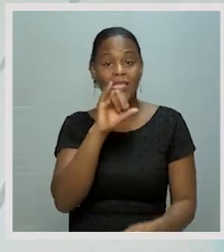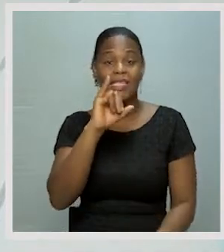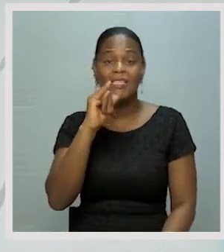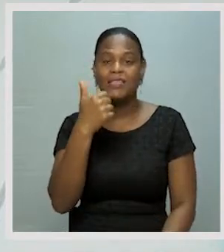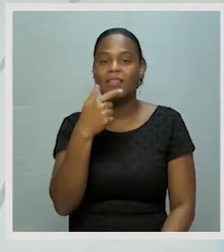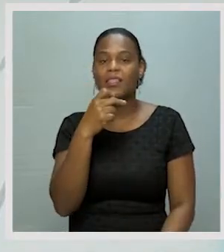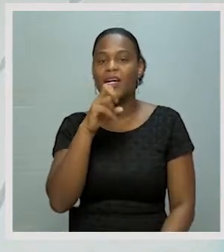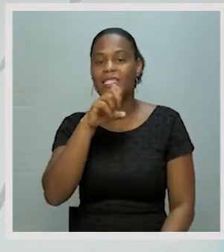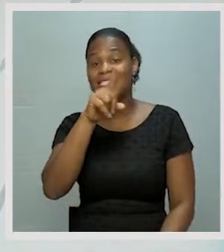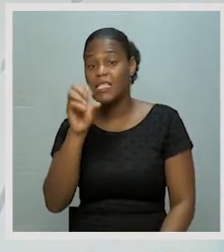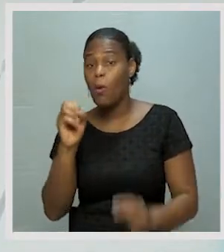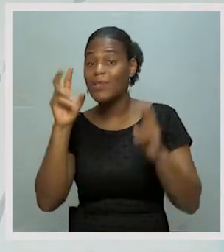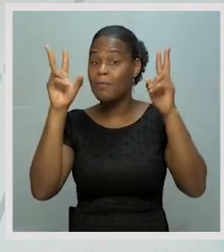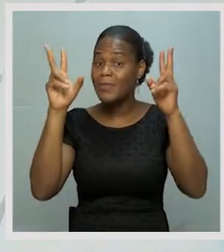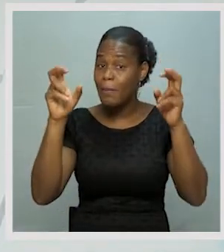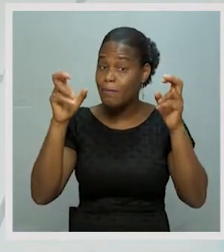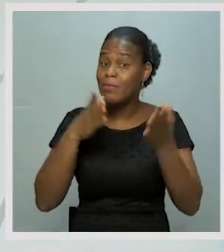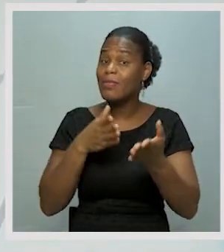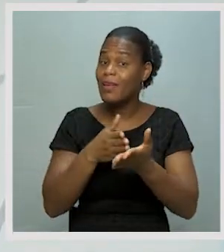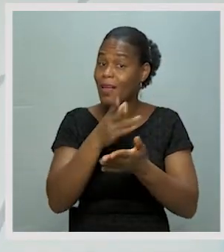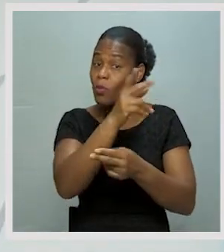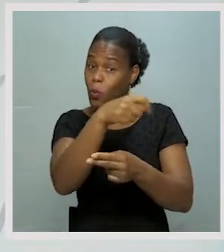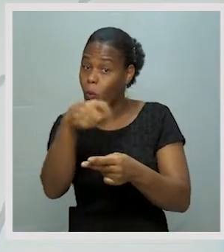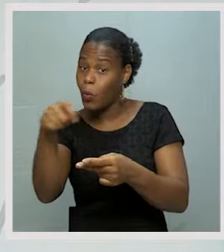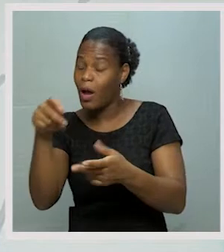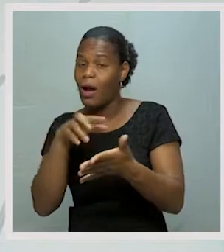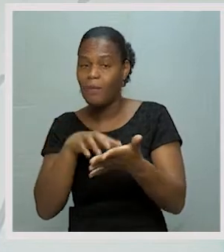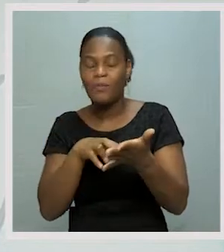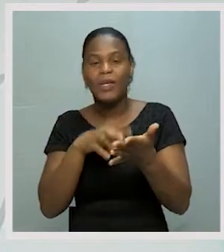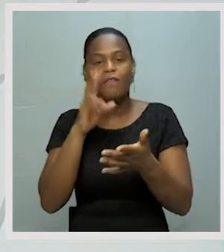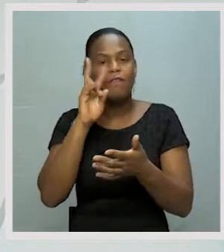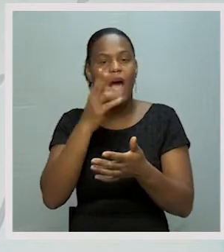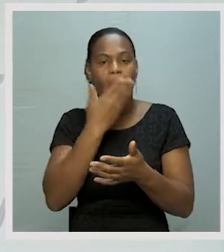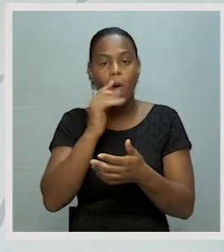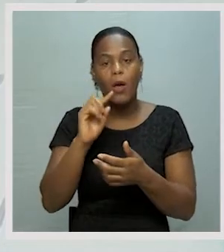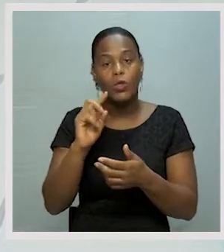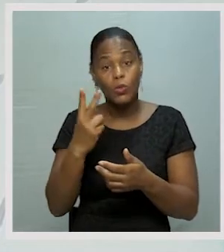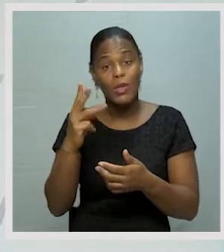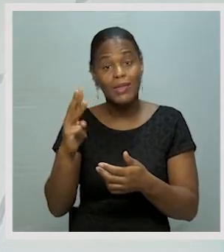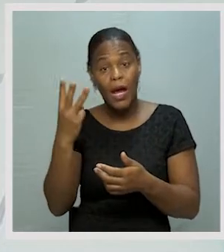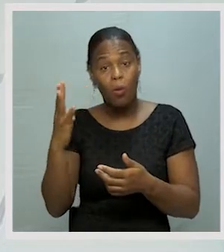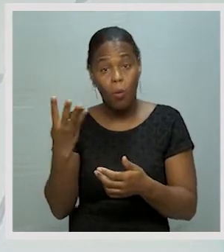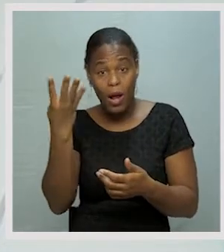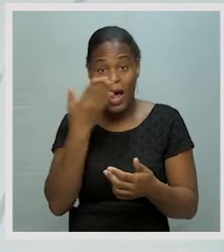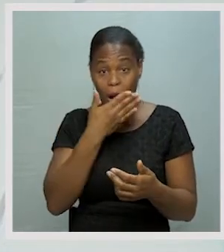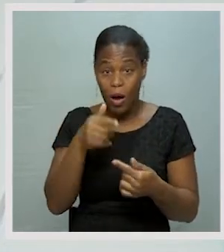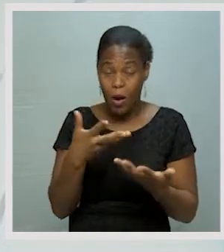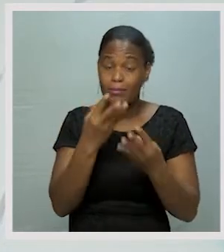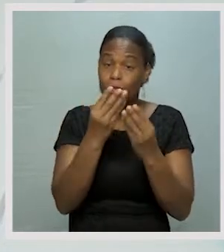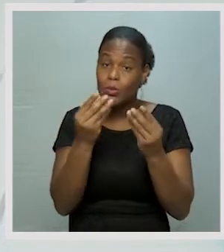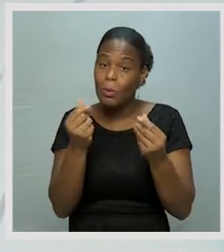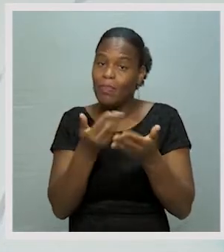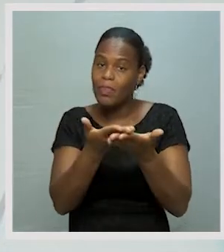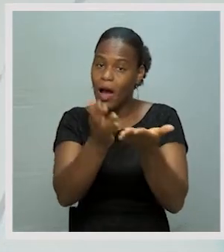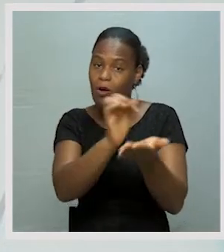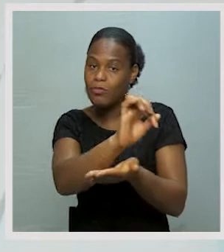você reparou, na nossa primeira aula, segunda, terceira e esta quarta, estamos a dar-vos ferramentas úteis para